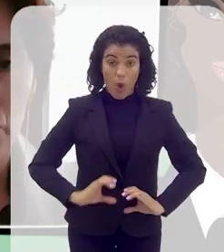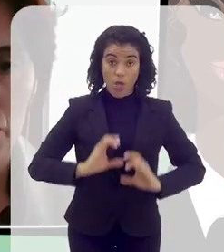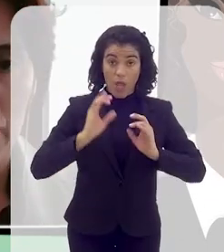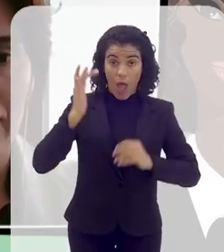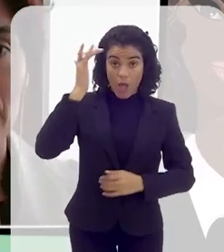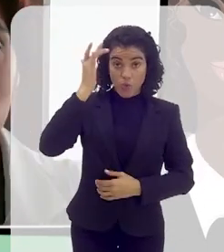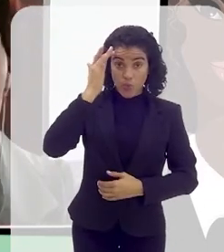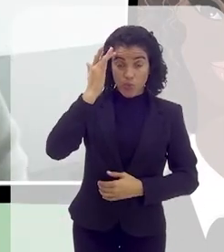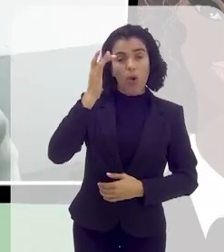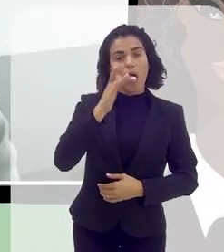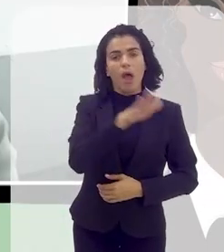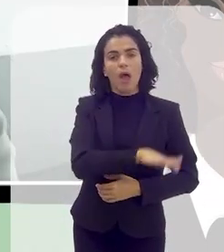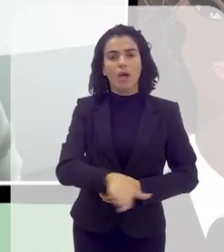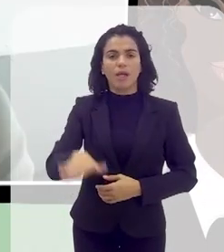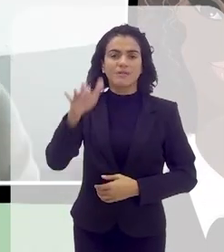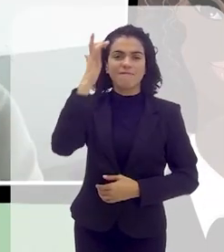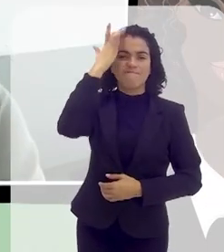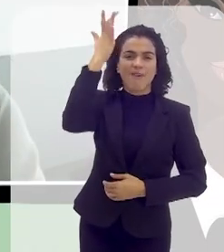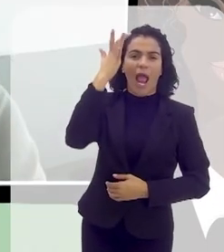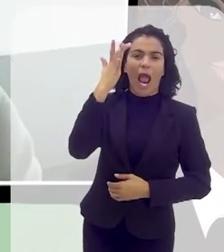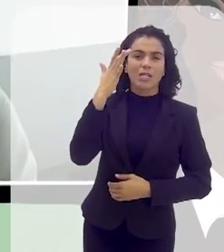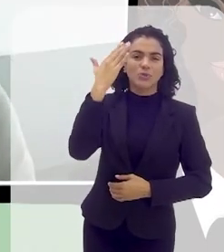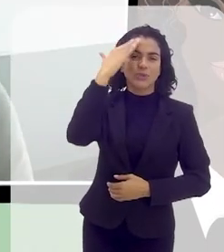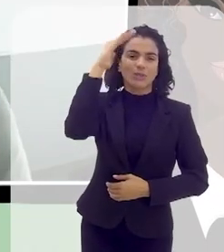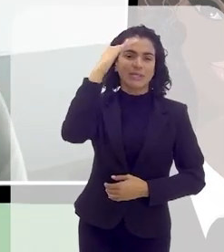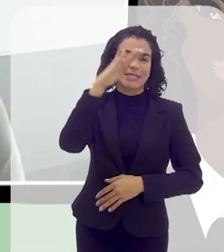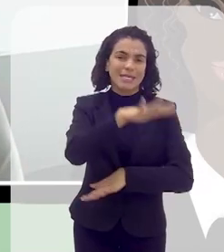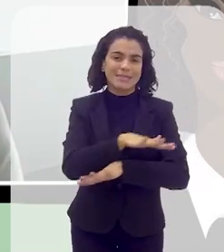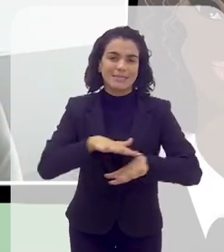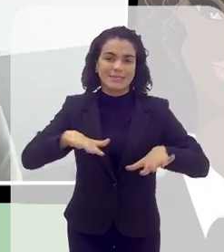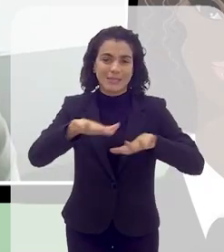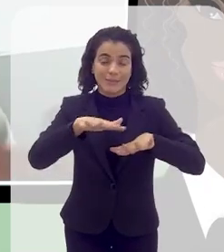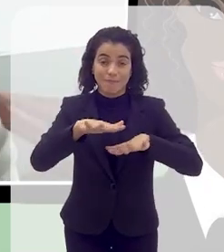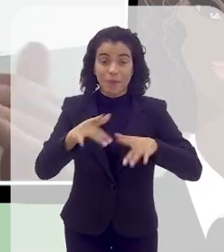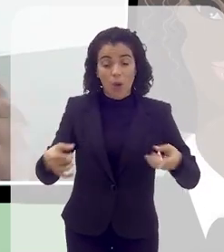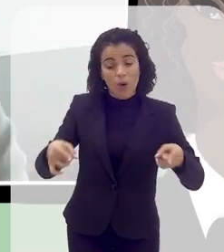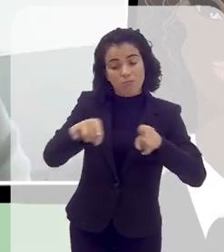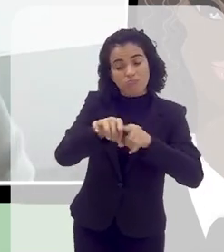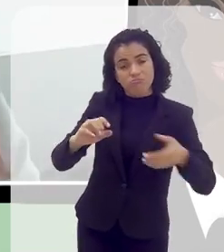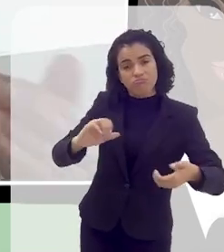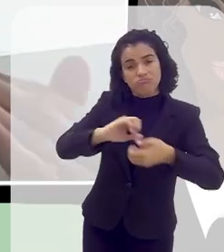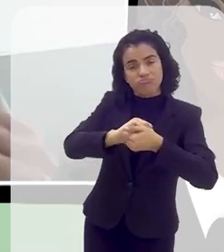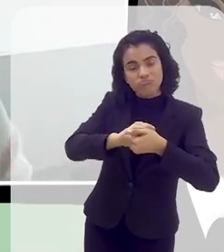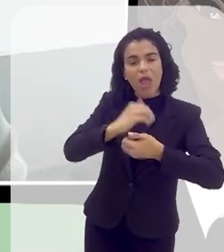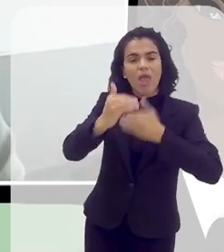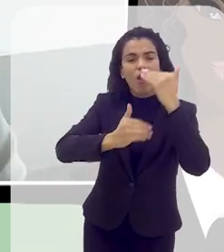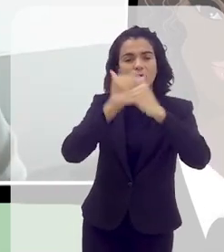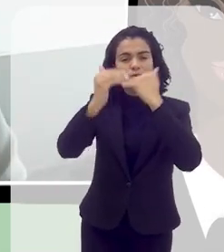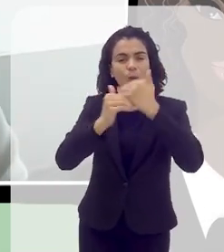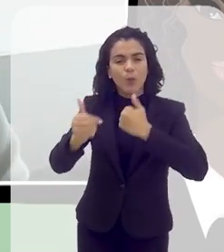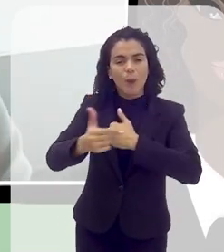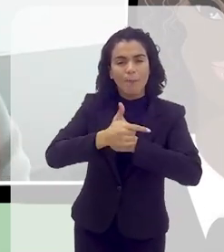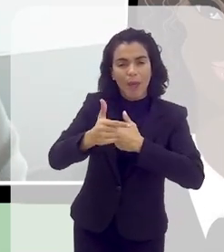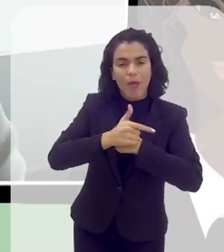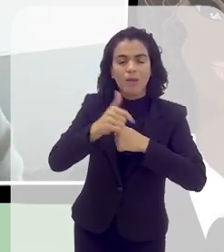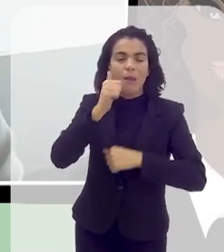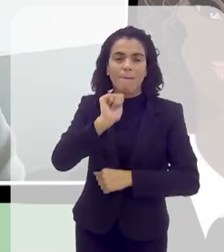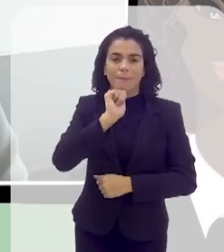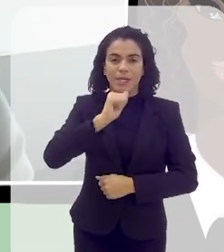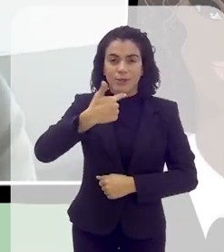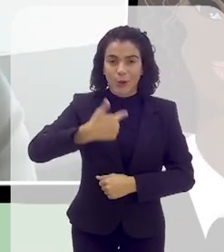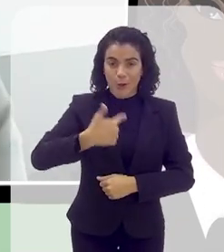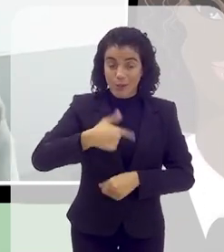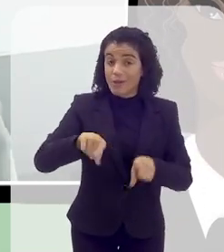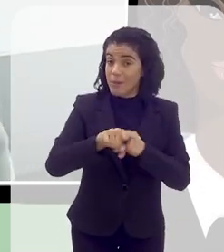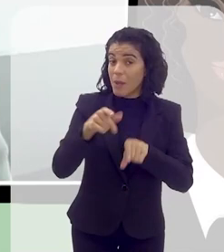como adultos, as crianças vão ter muito mais facilidade de se colocar nas situações. Então, a parceria, a construção do papel da